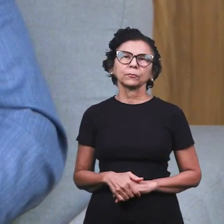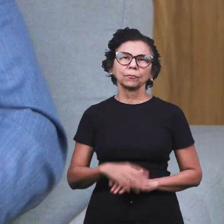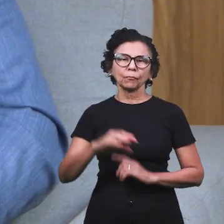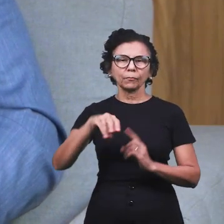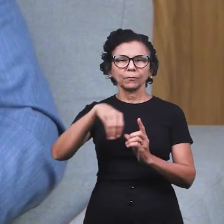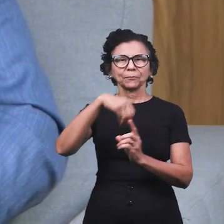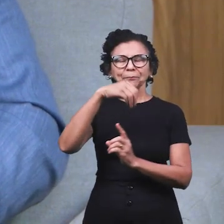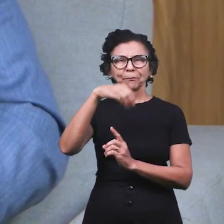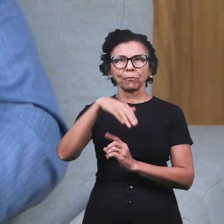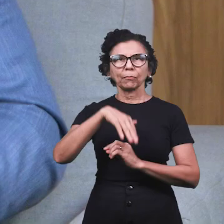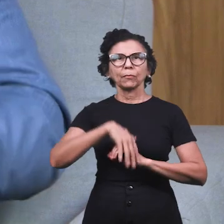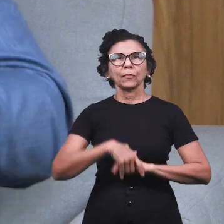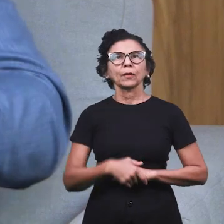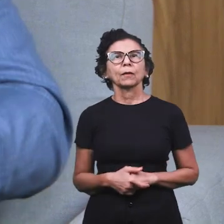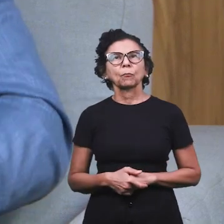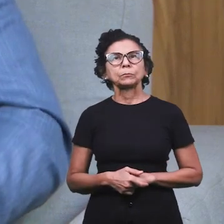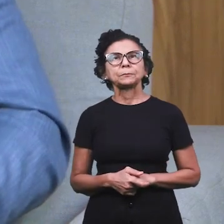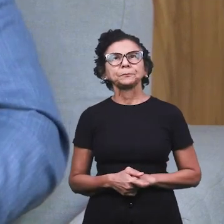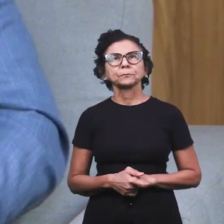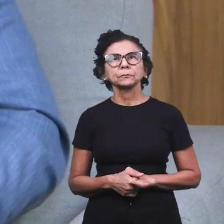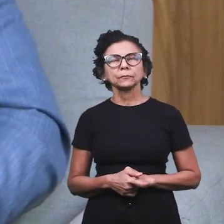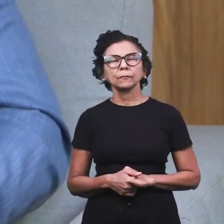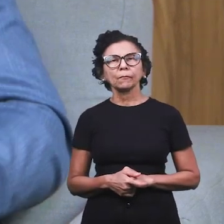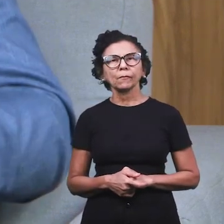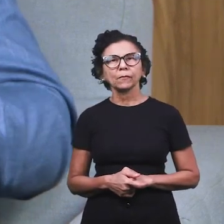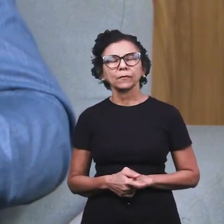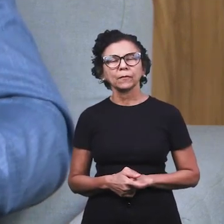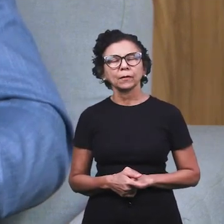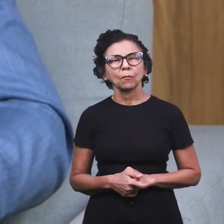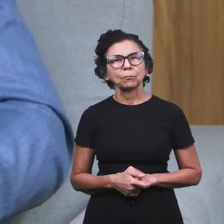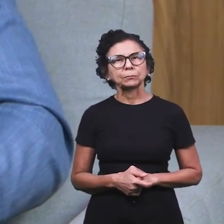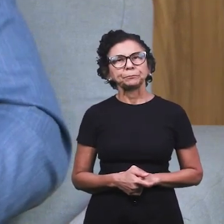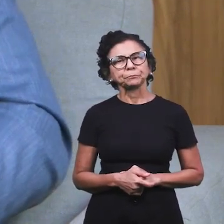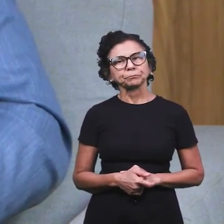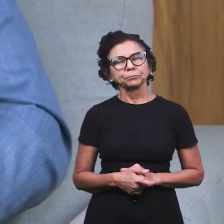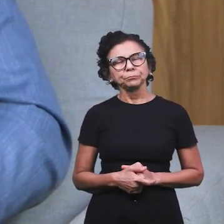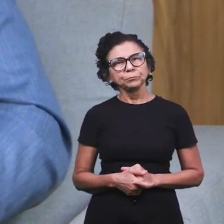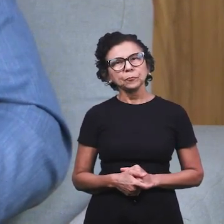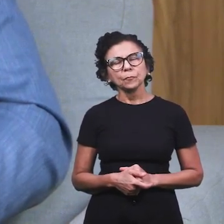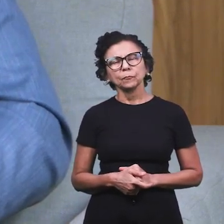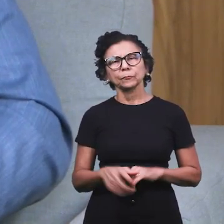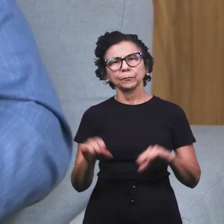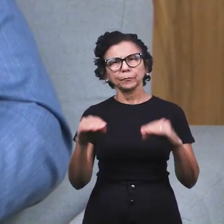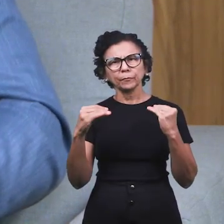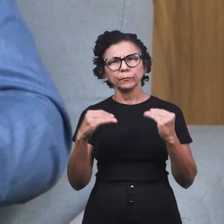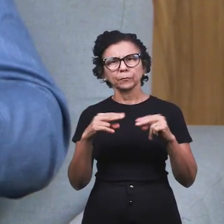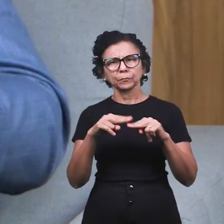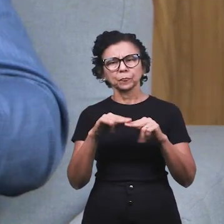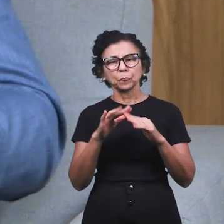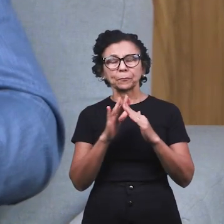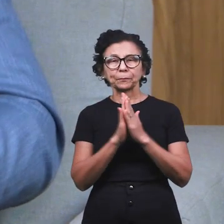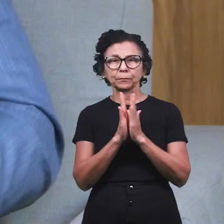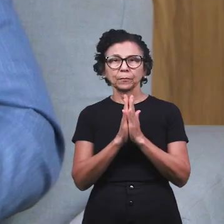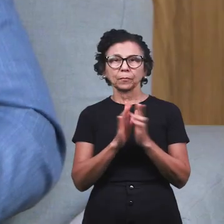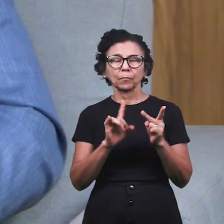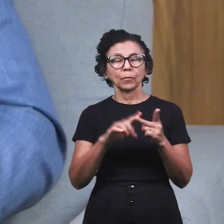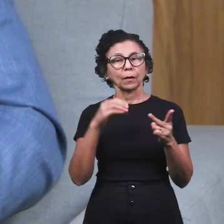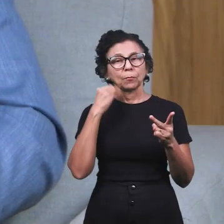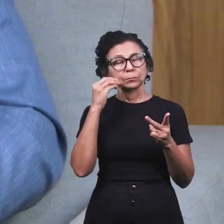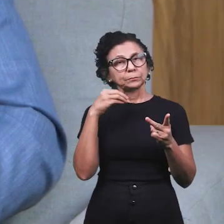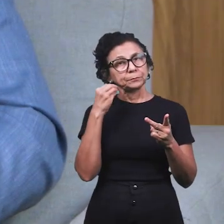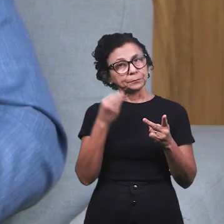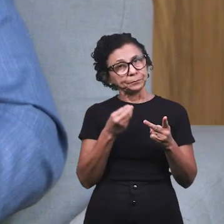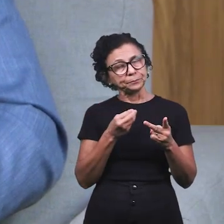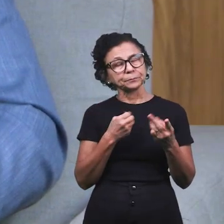a oração. Então você pode deixar o seu comentário, um motivo de oração que você tem, ou uma experiência de oração que